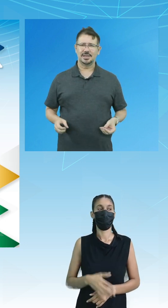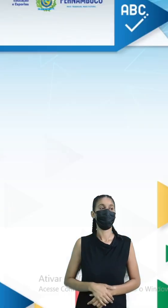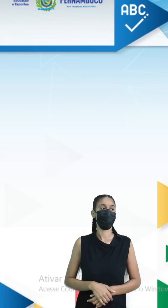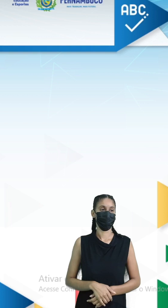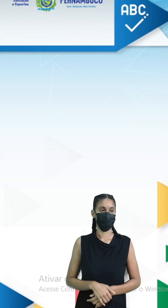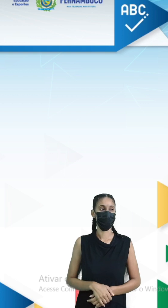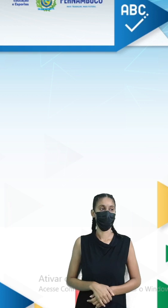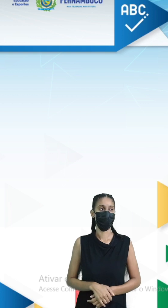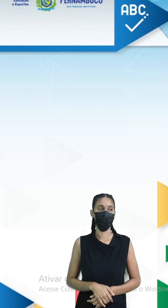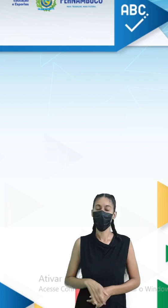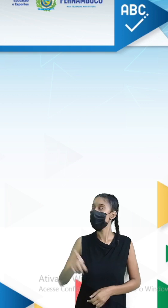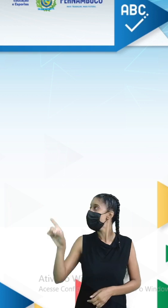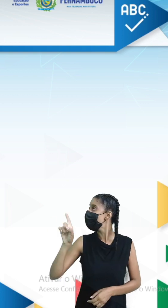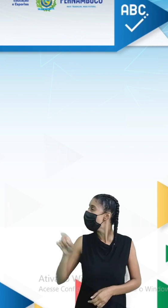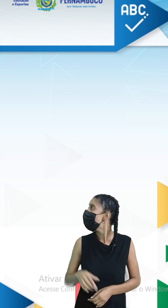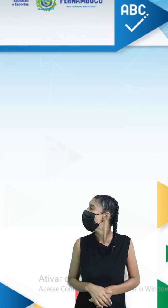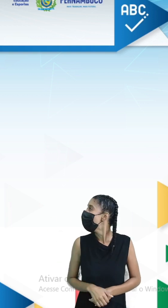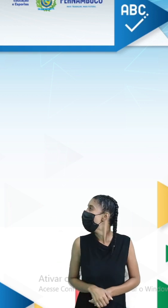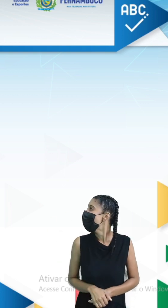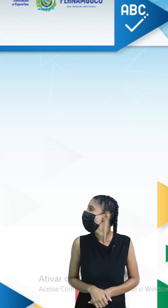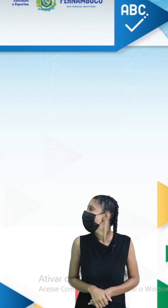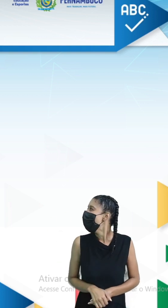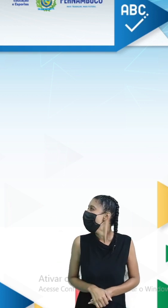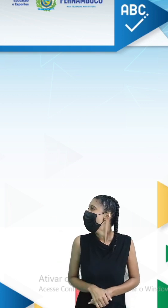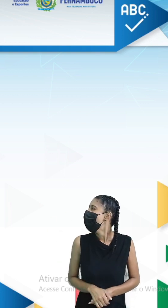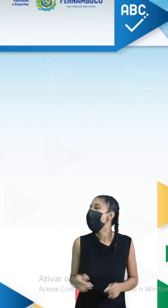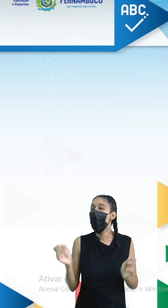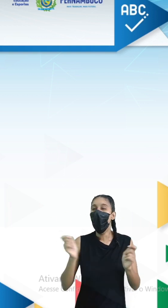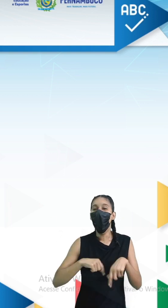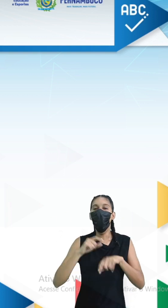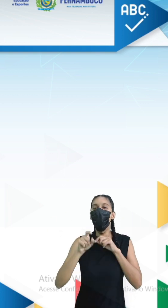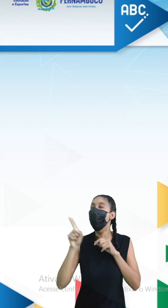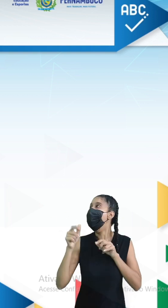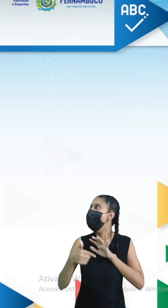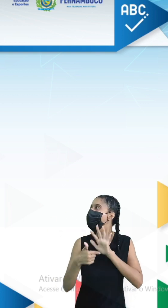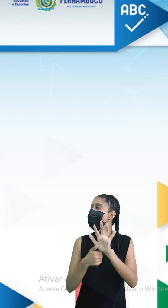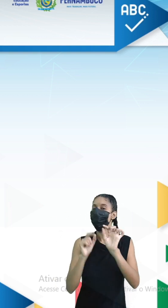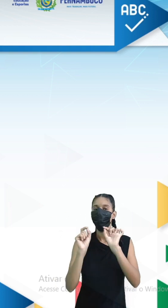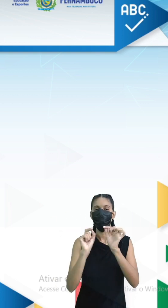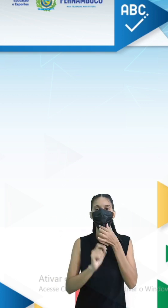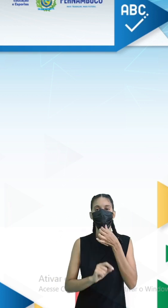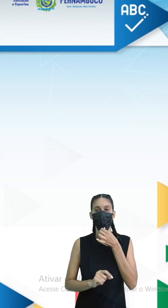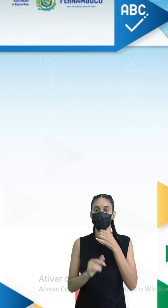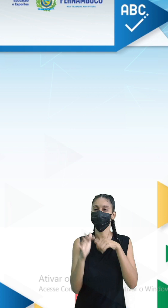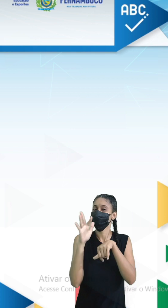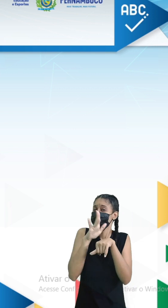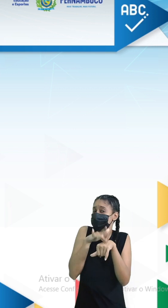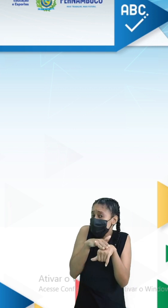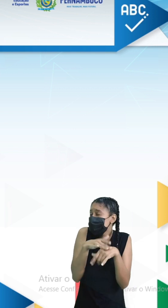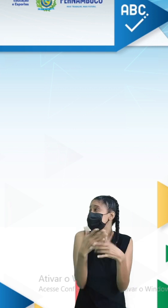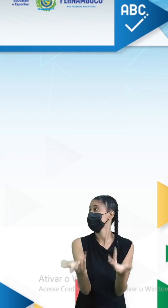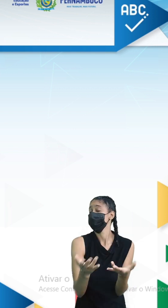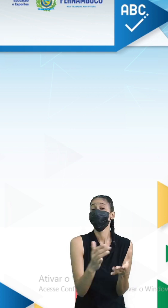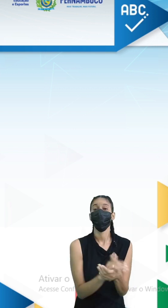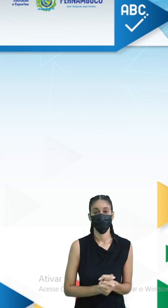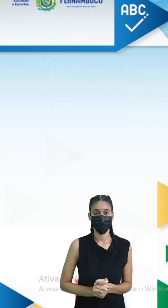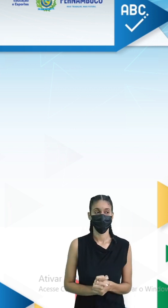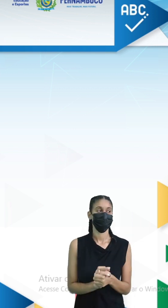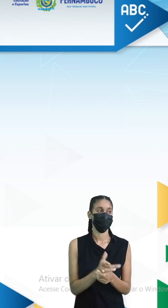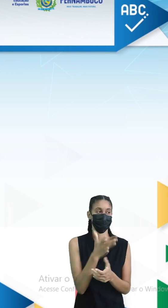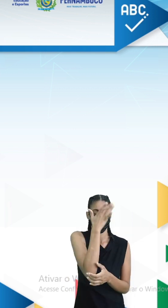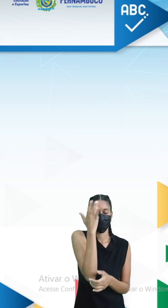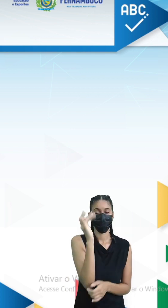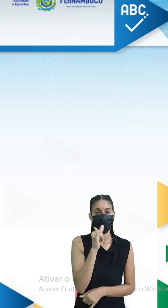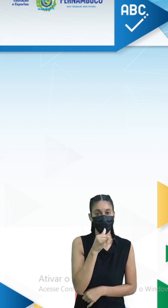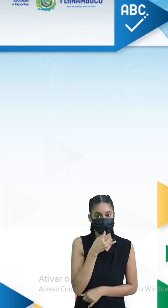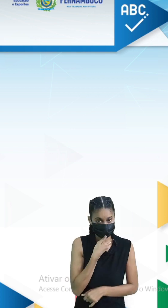aqui. Possivelmente ele está transmitindo o quê? Uma ideia de doença, está doente, está